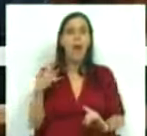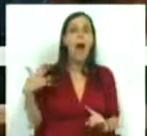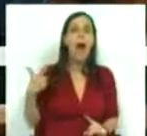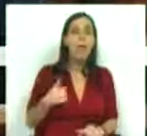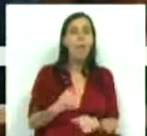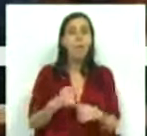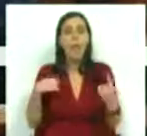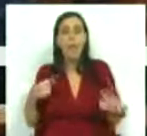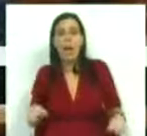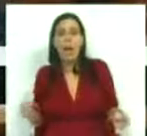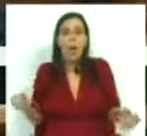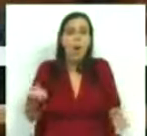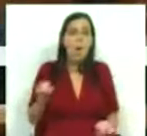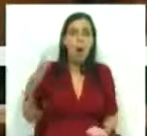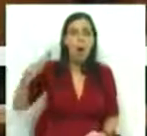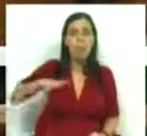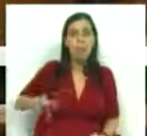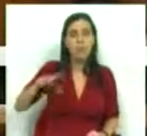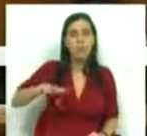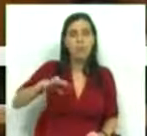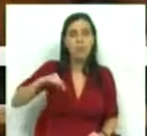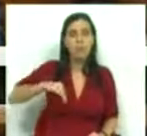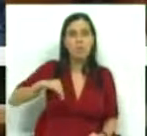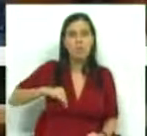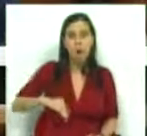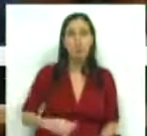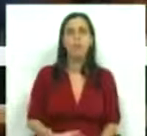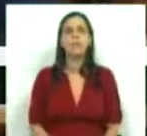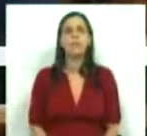amanhã têm emprego ou recebem o seu salário?